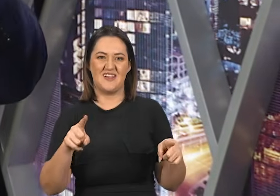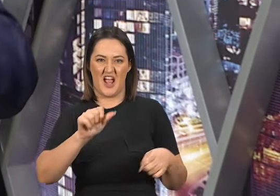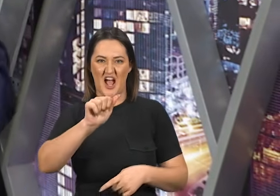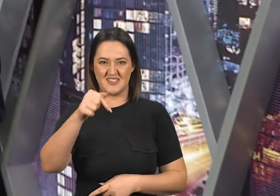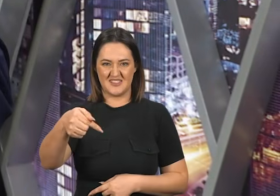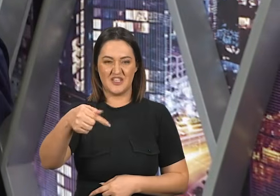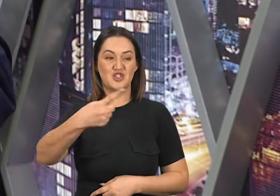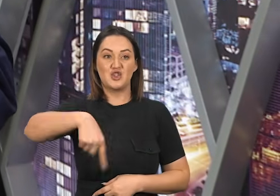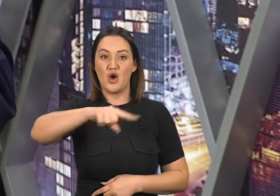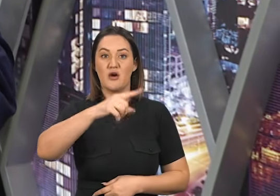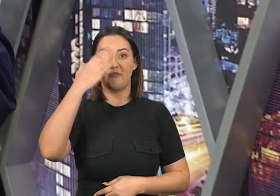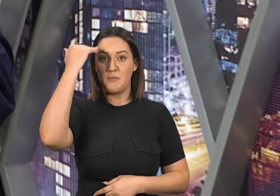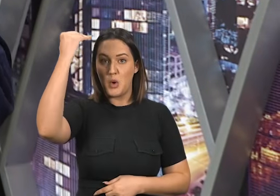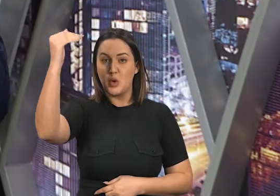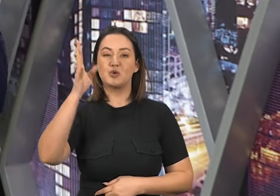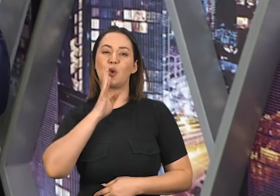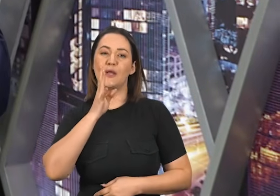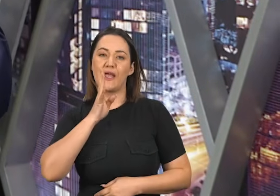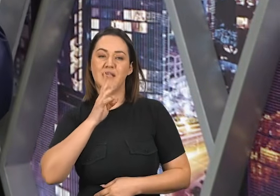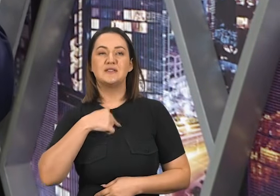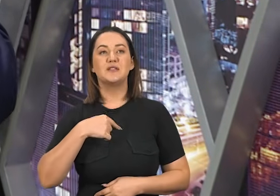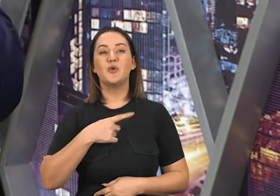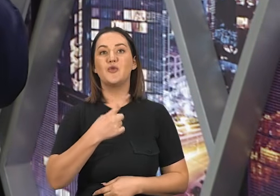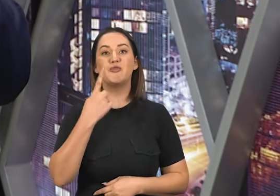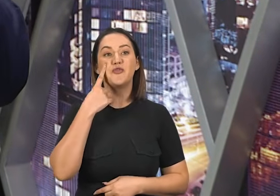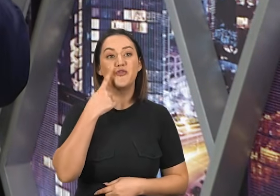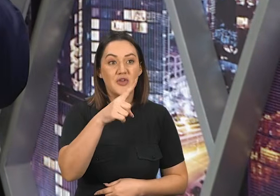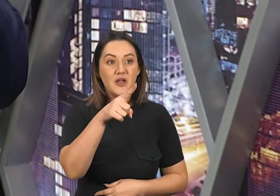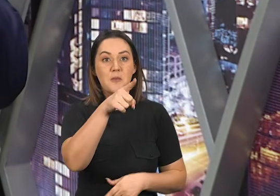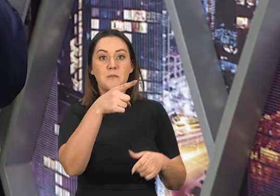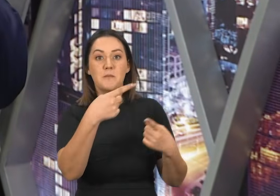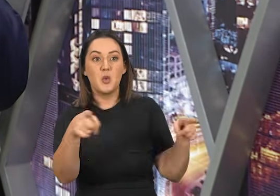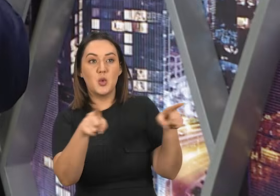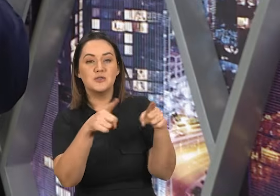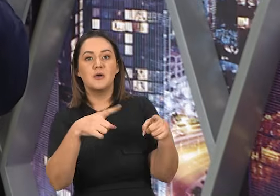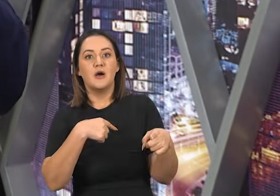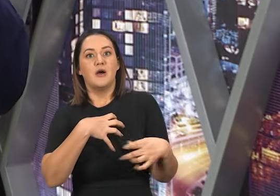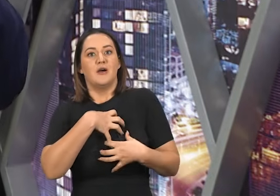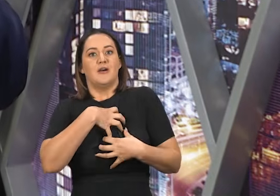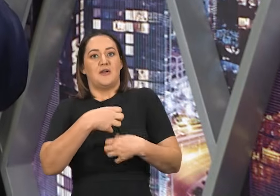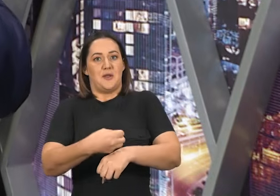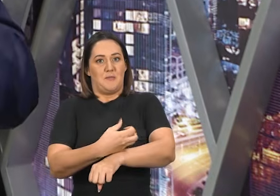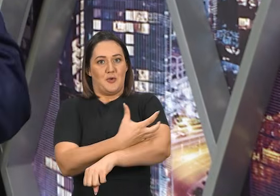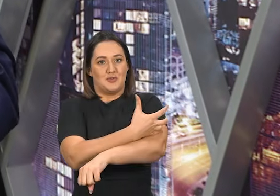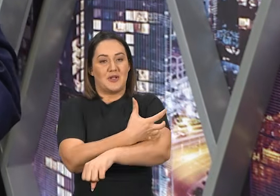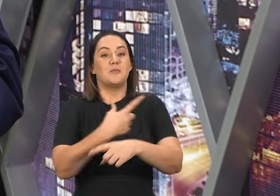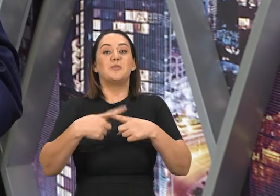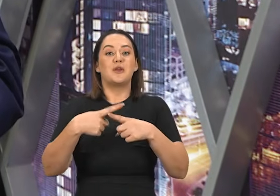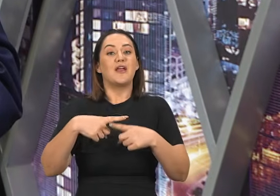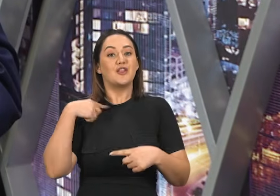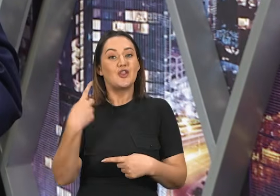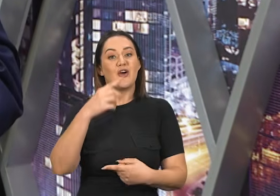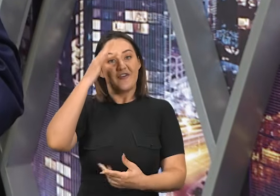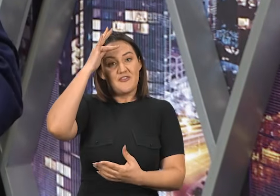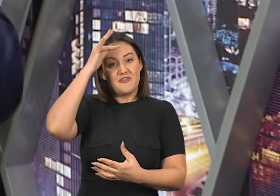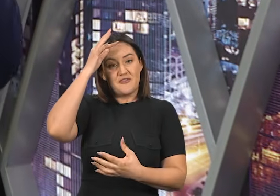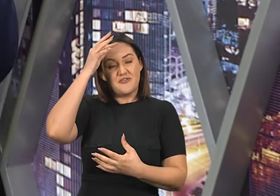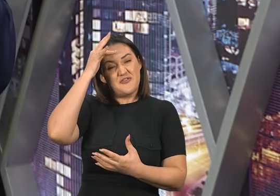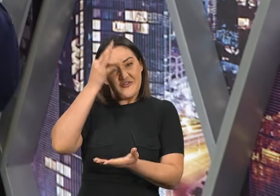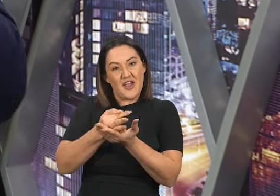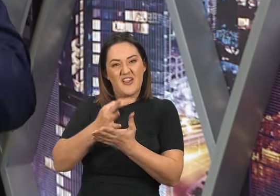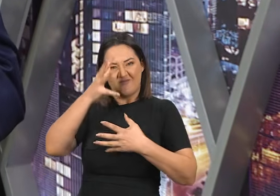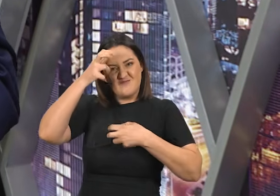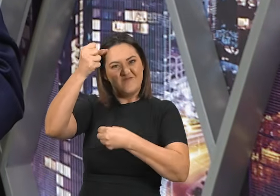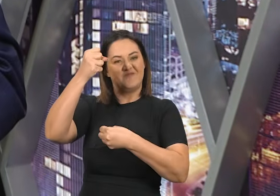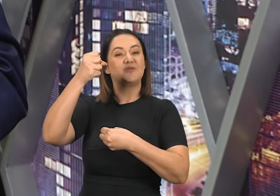Virá. Essa música é linda. Quando eu escuto essa música, me emociona, porque ela fala exatamente da nossa fé de uma